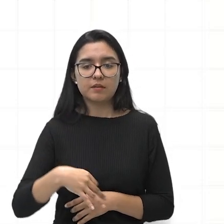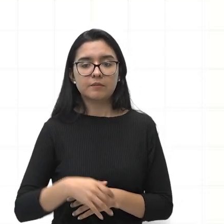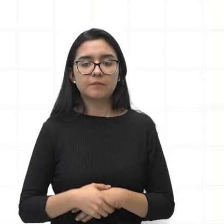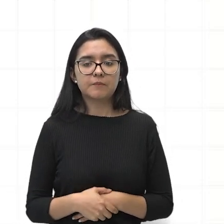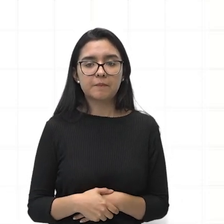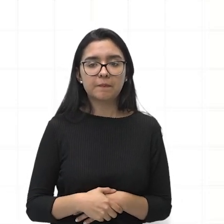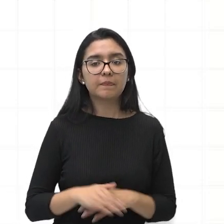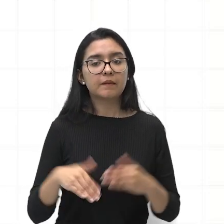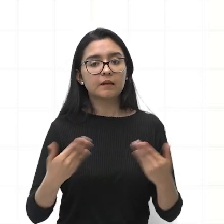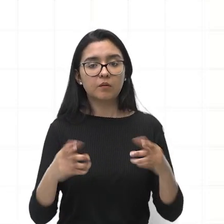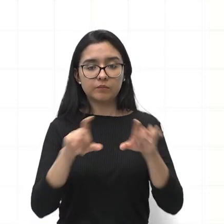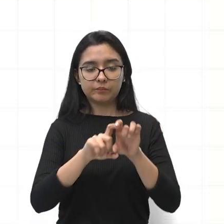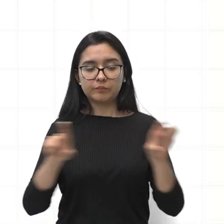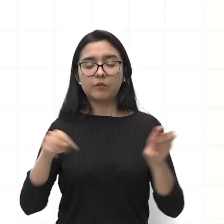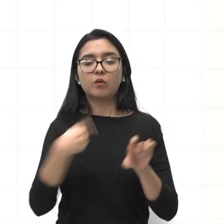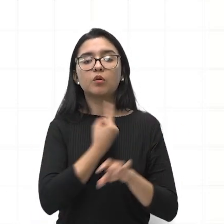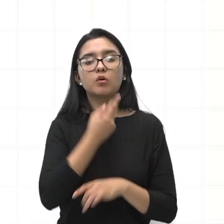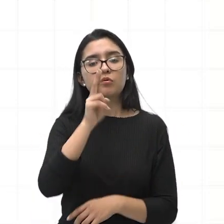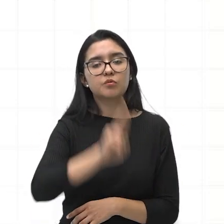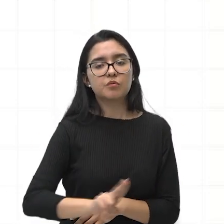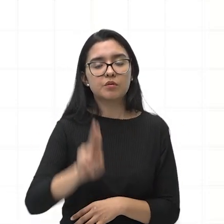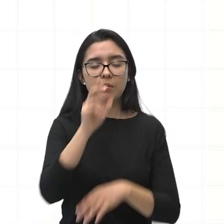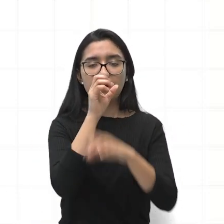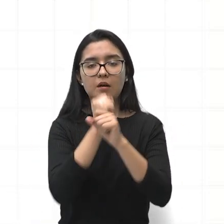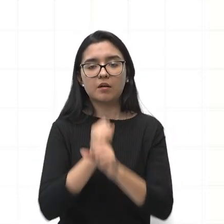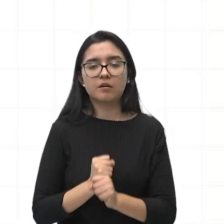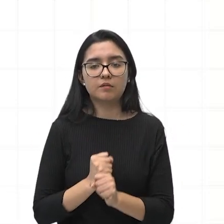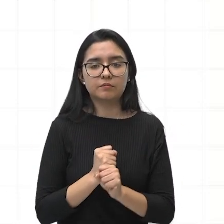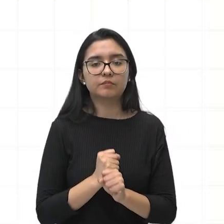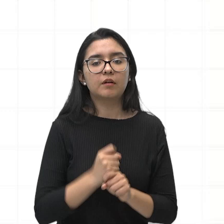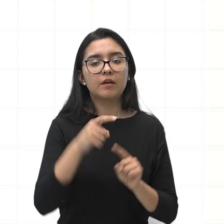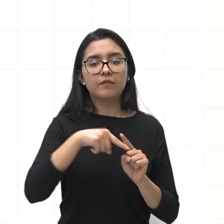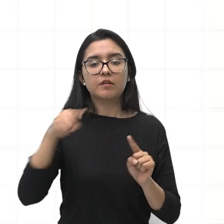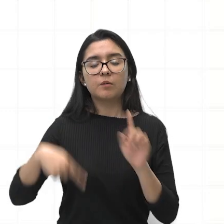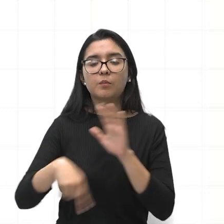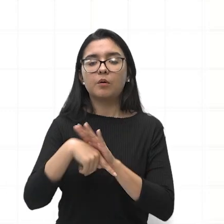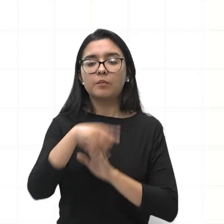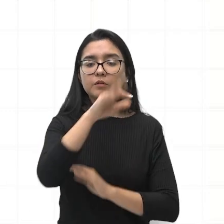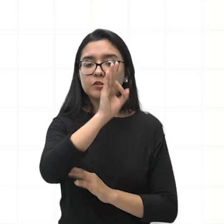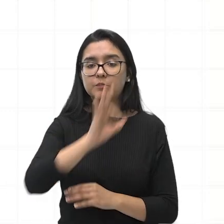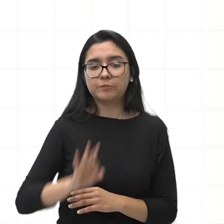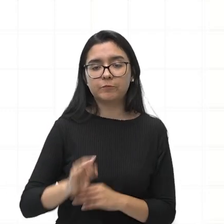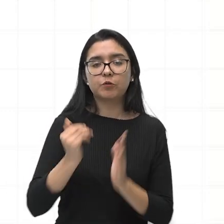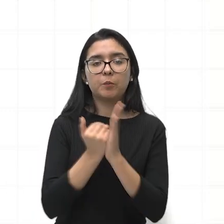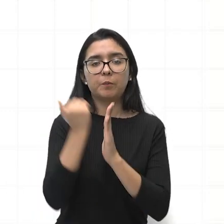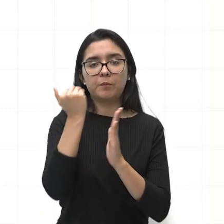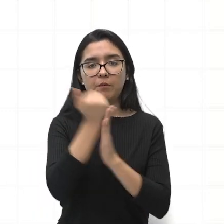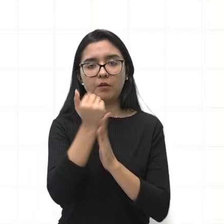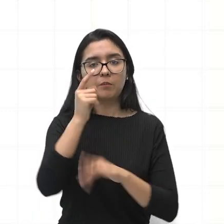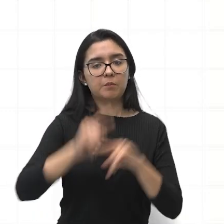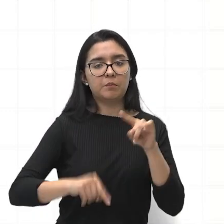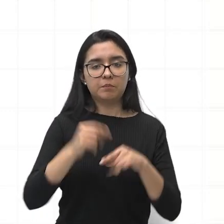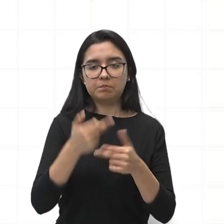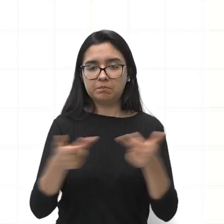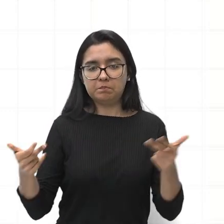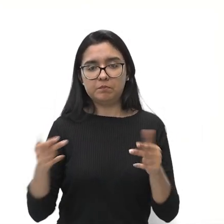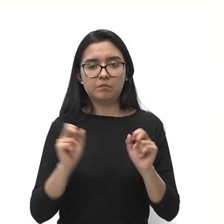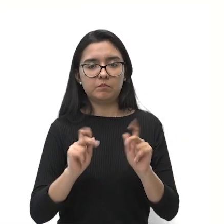expressão aqui que usamos para calcularmos a variação percentual de aumento. Muito